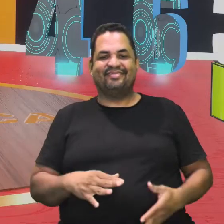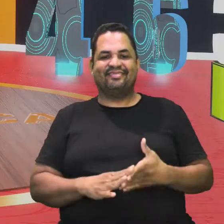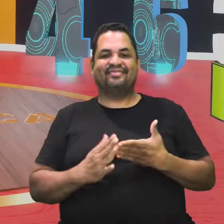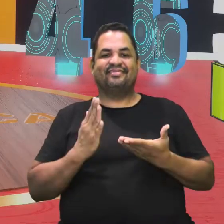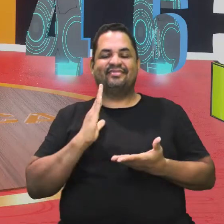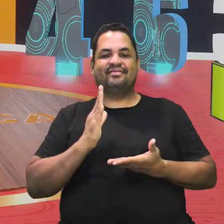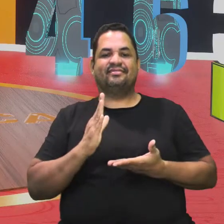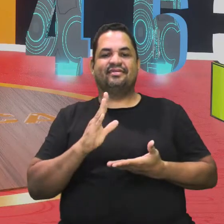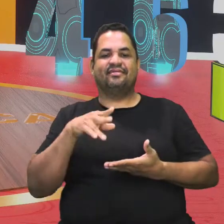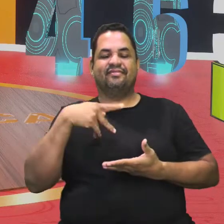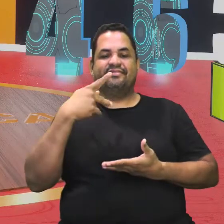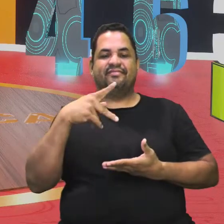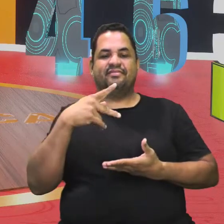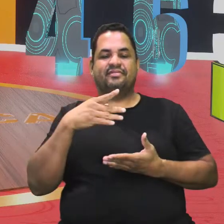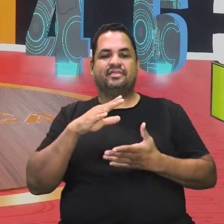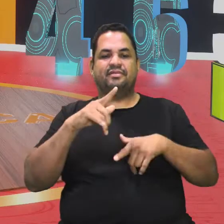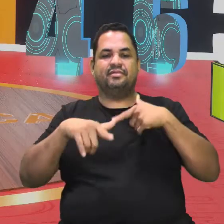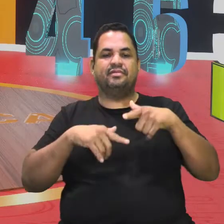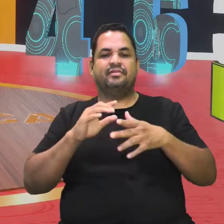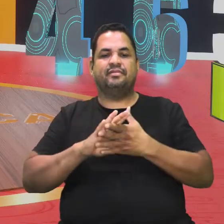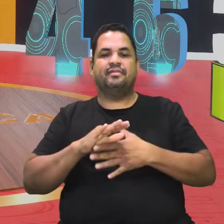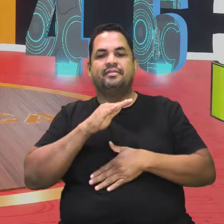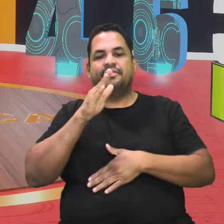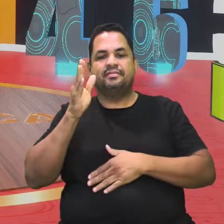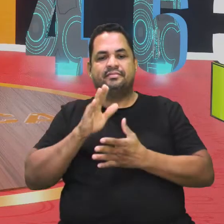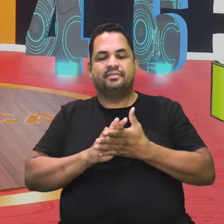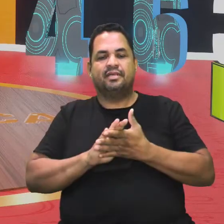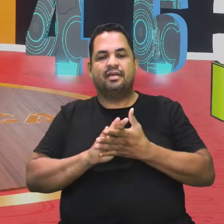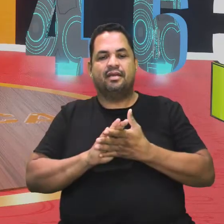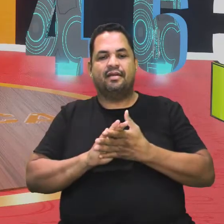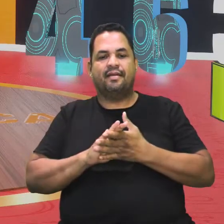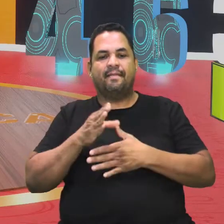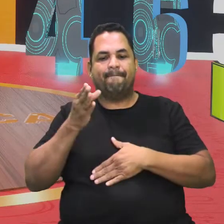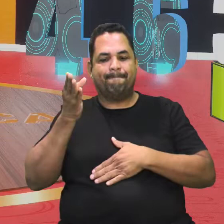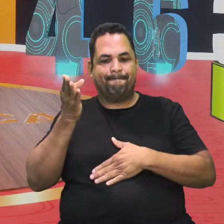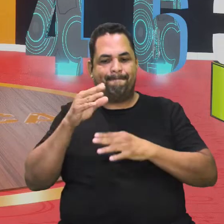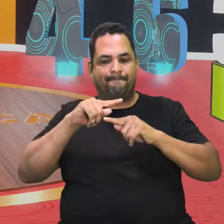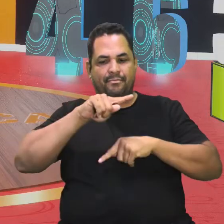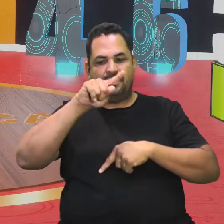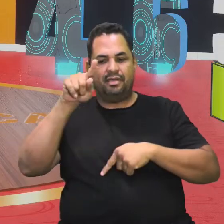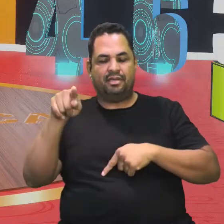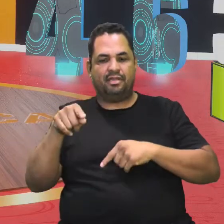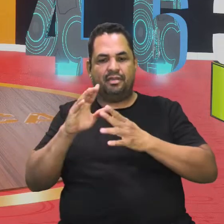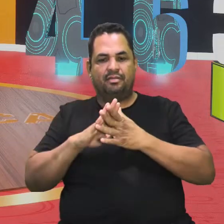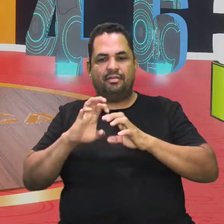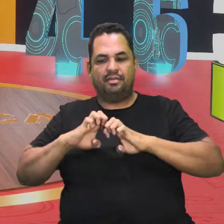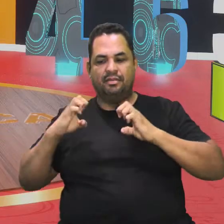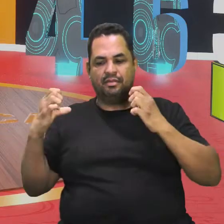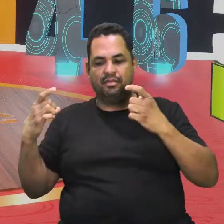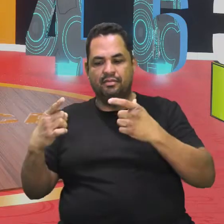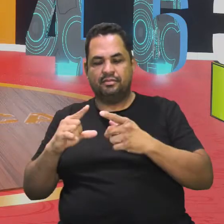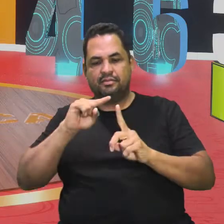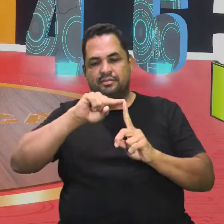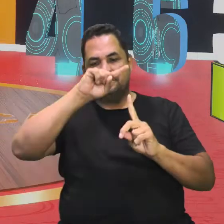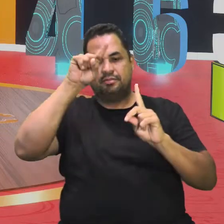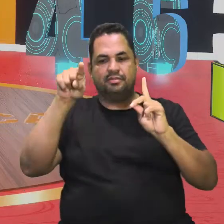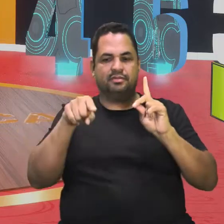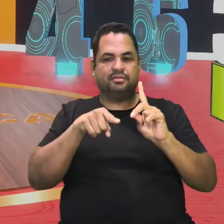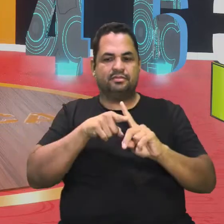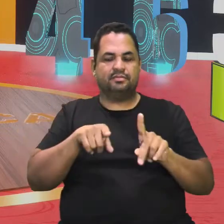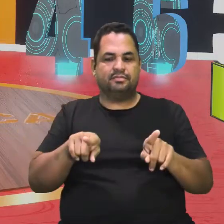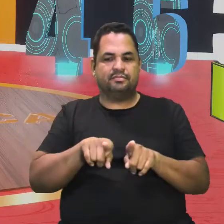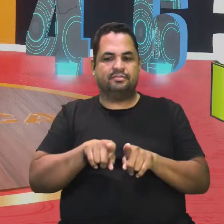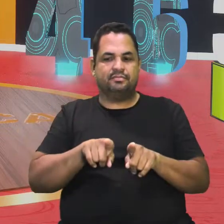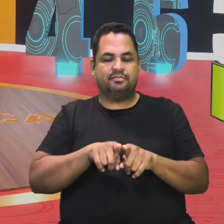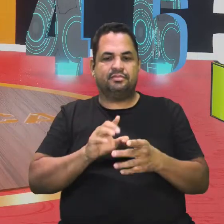A gente já trabalhou a parábola, já trabalhamos a elipse e tá faltando uma pra gente... Já trabalhamos a circunferência também. A circunferência também. E